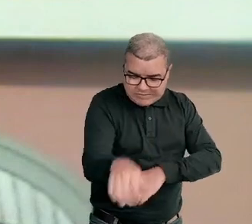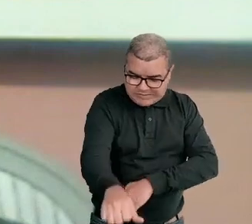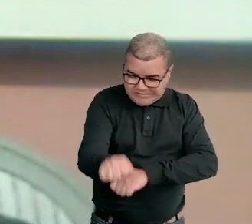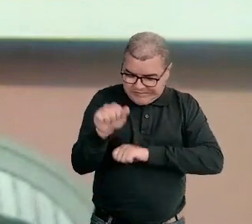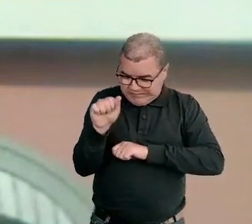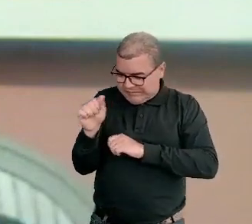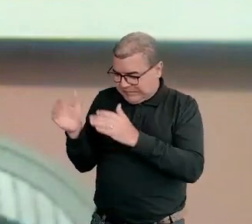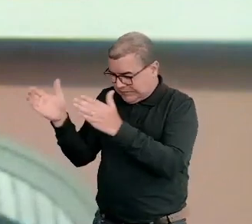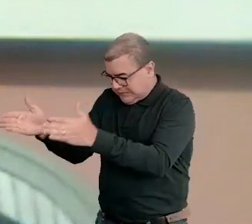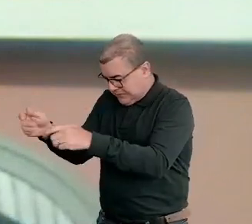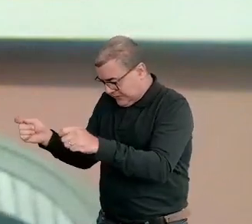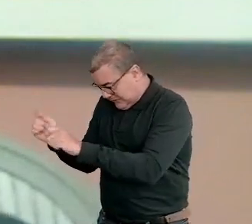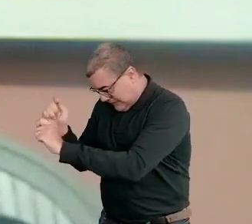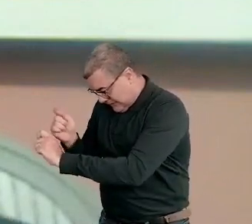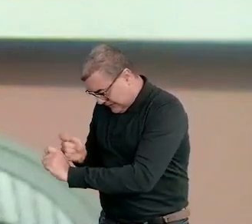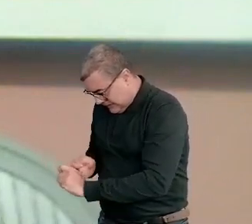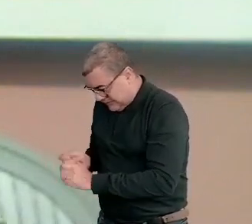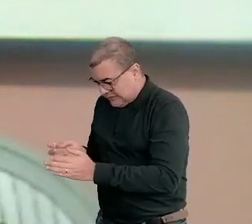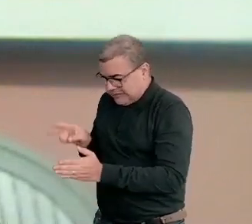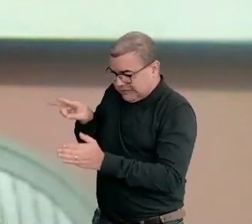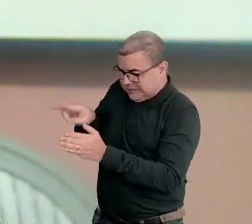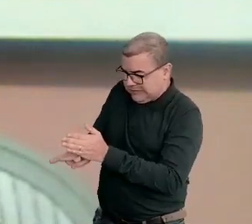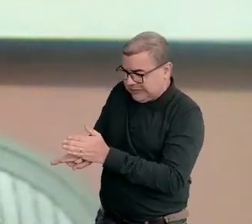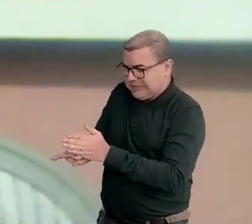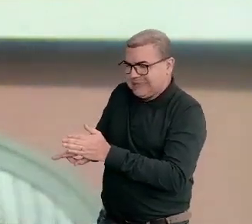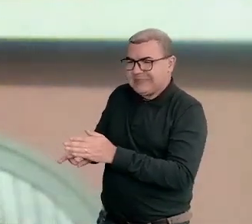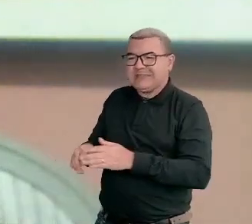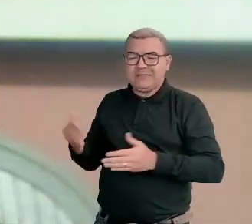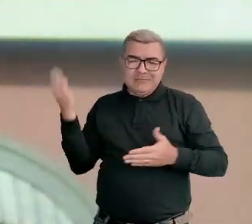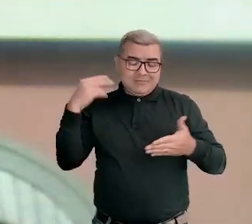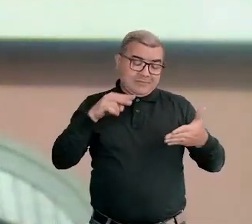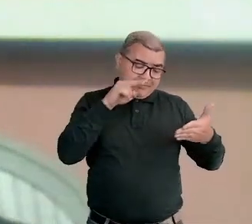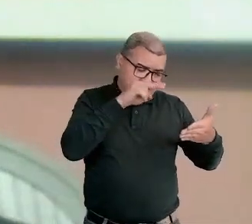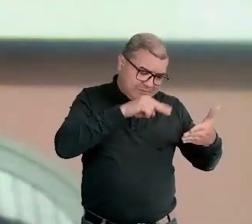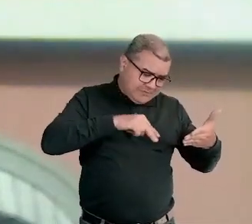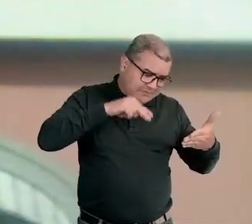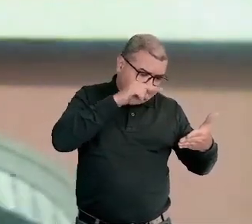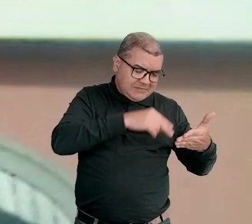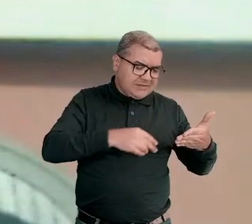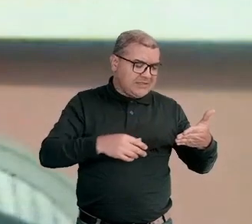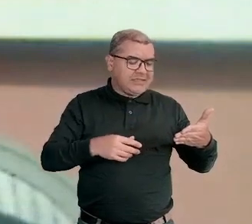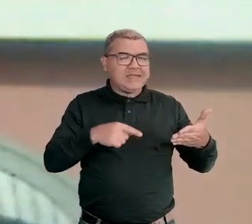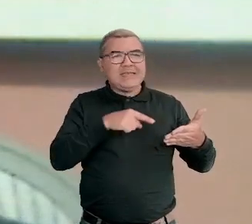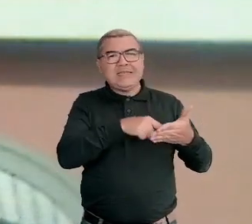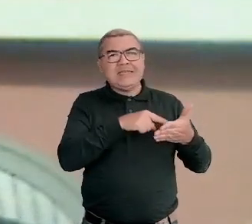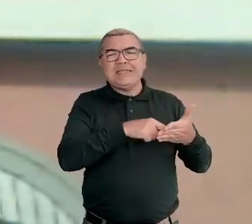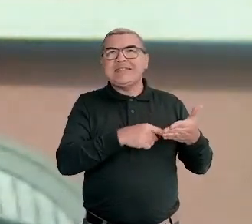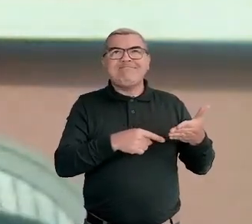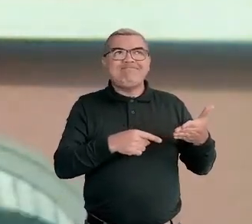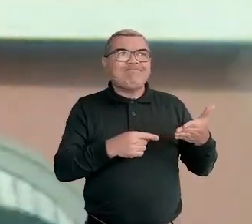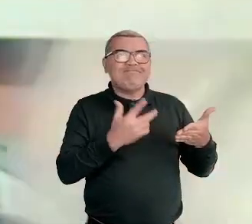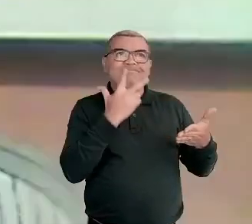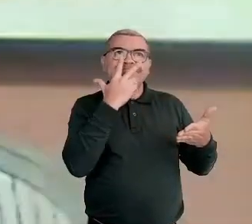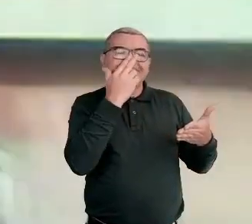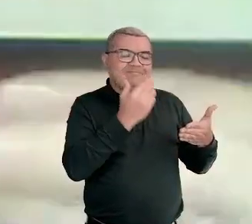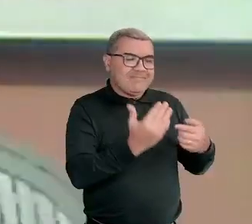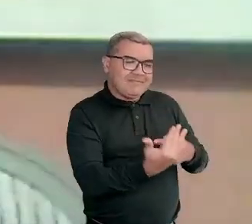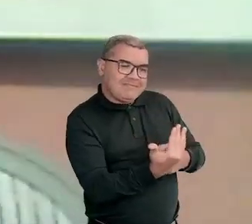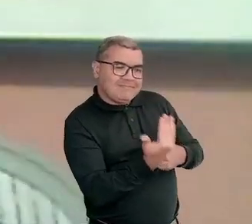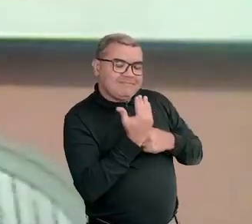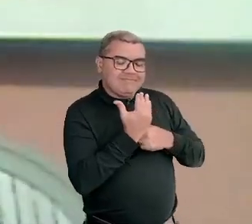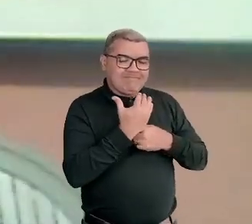pelo Pedro Nava, né? Então, assim, essas leituras nos levam, elas são muito alimentadoras, né?